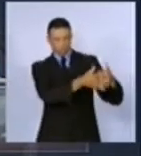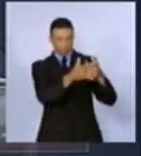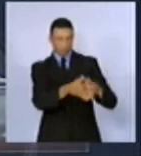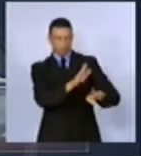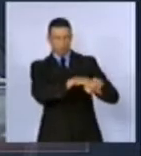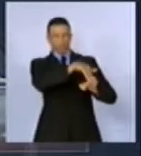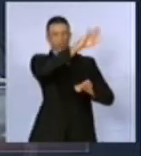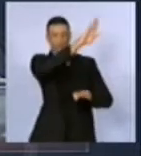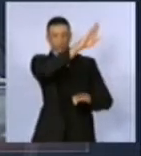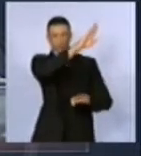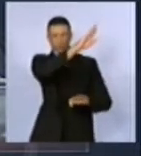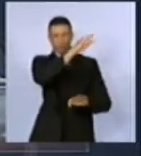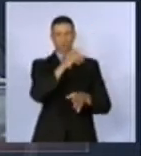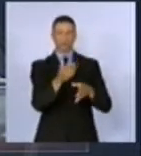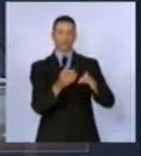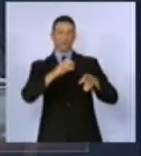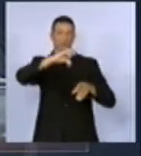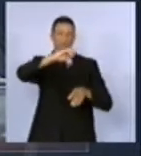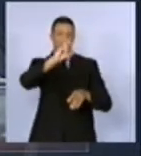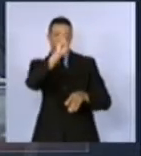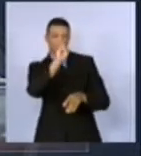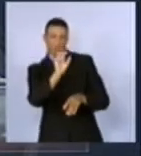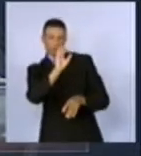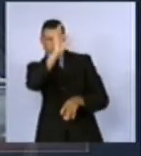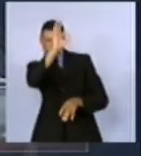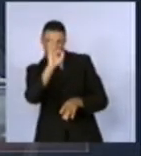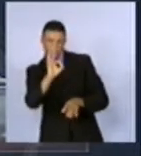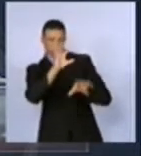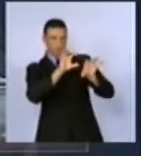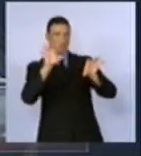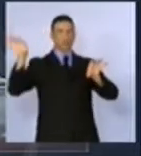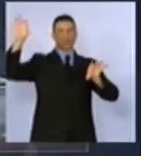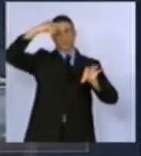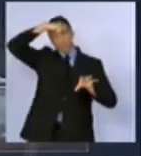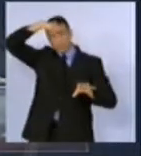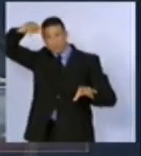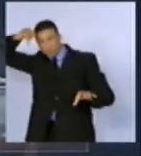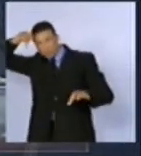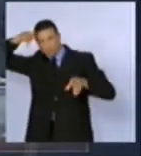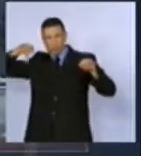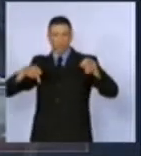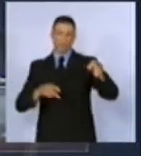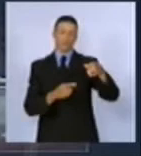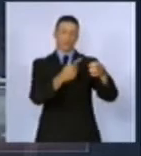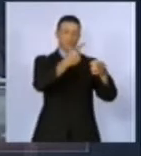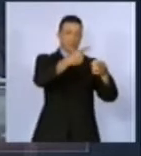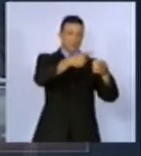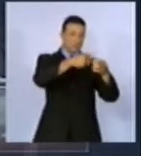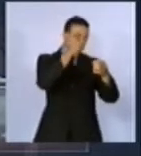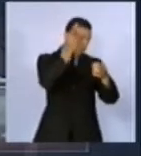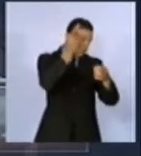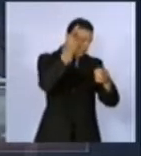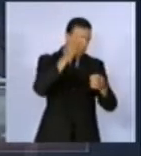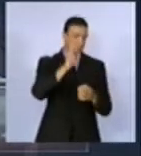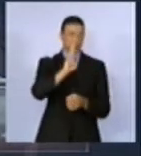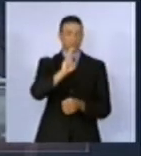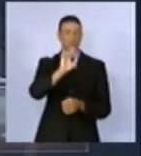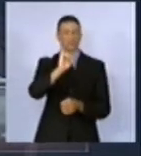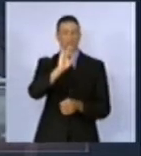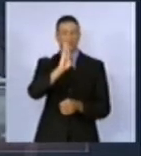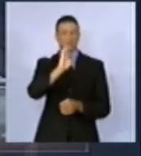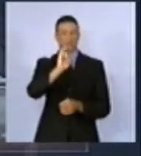mecanizada algumas horas chegando a noventa e cinco porcento como é o caso do Estado do Mato Grosso do Sul EA própria região de Ribeirão Preto São Paulo